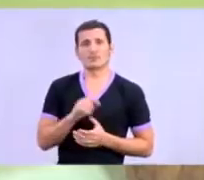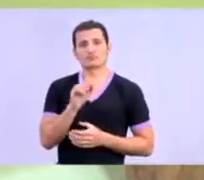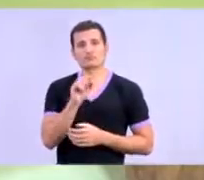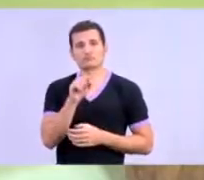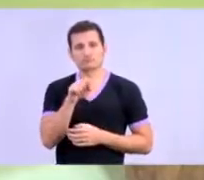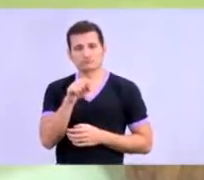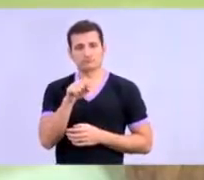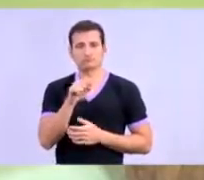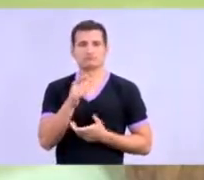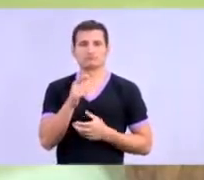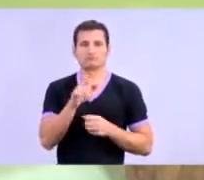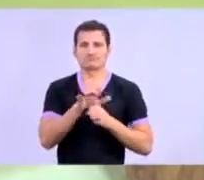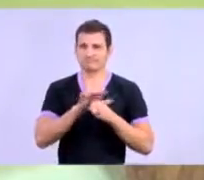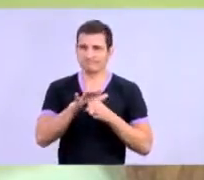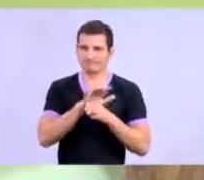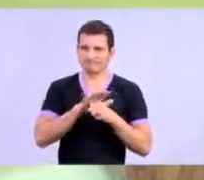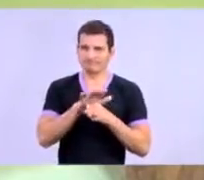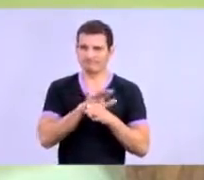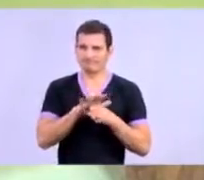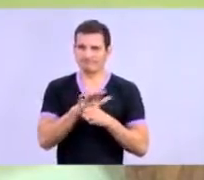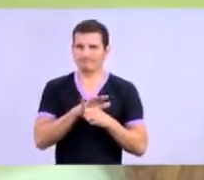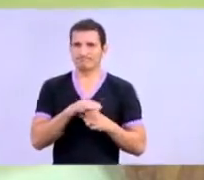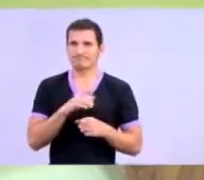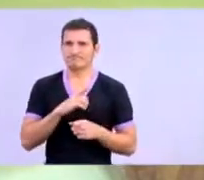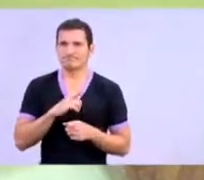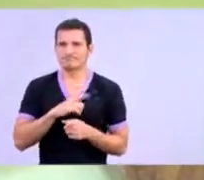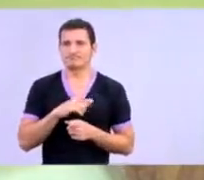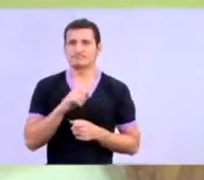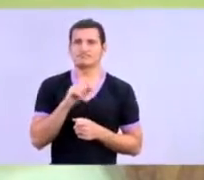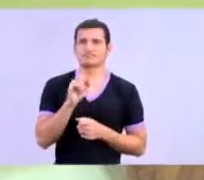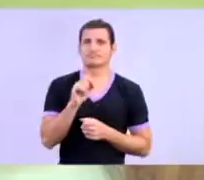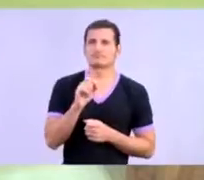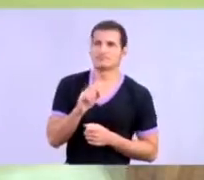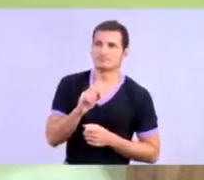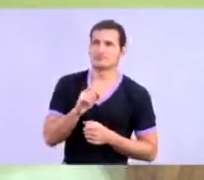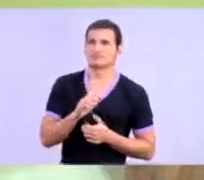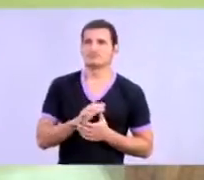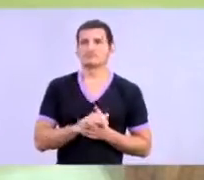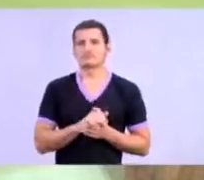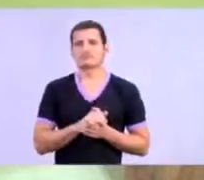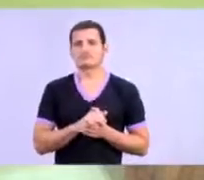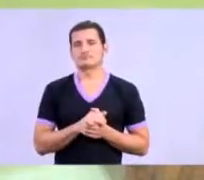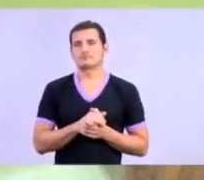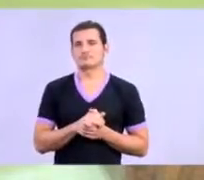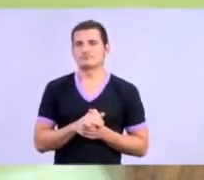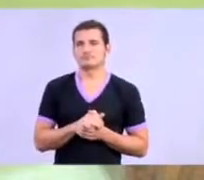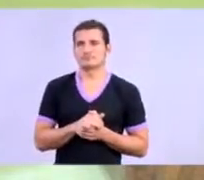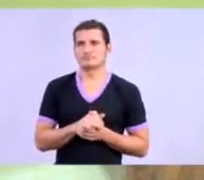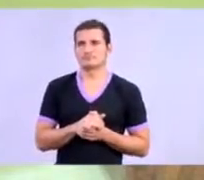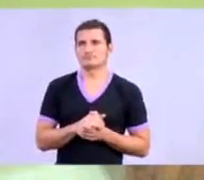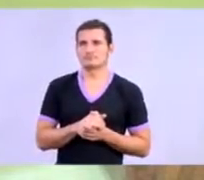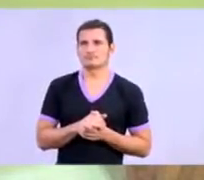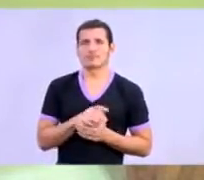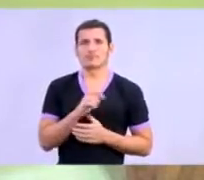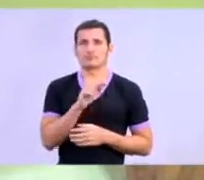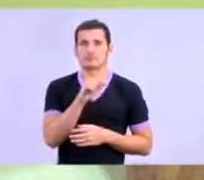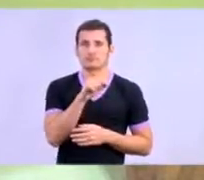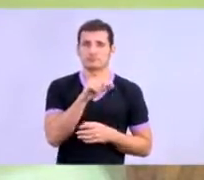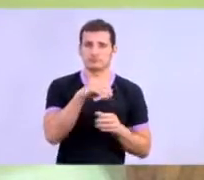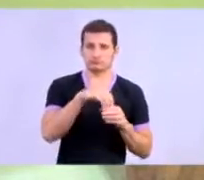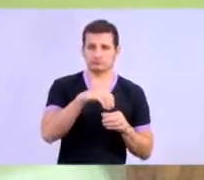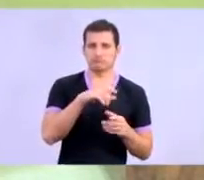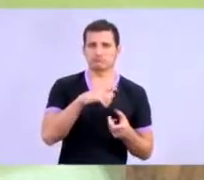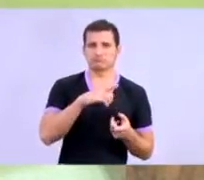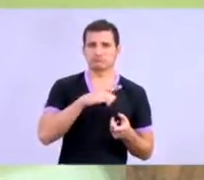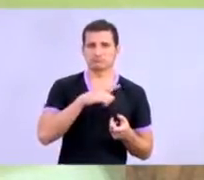cheio, né? Então eles passam os usuários para outros domínios, então dá uma migração interna. Então esse